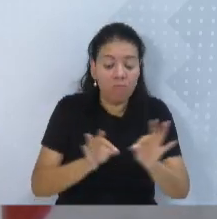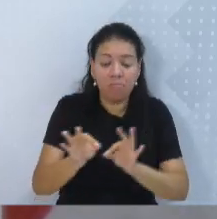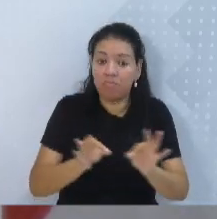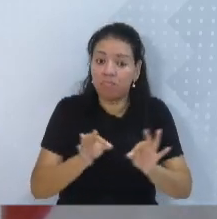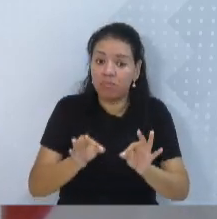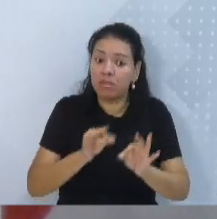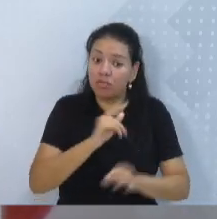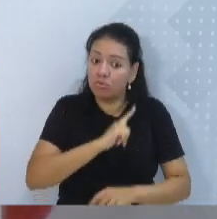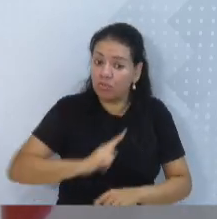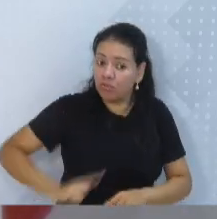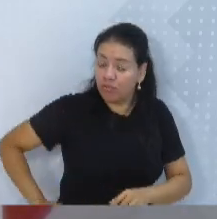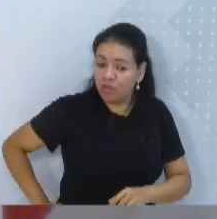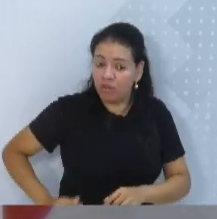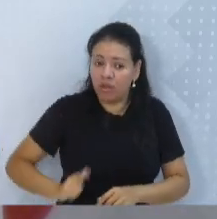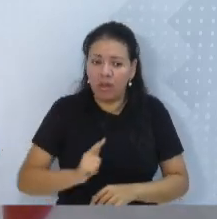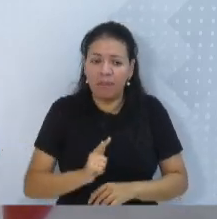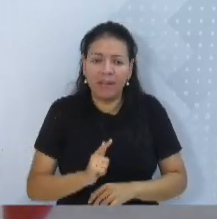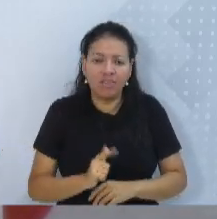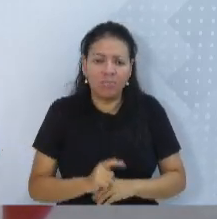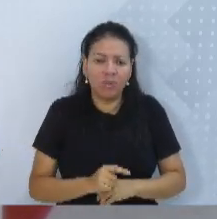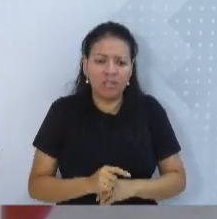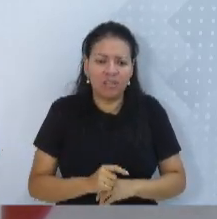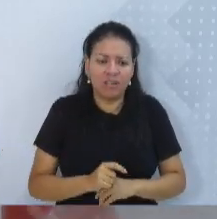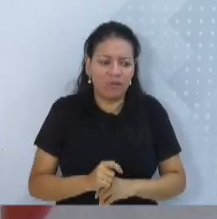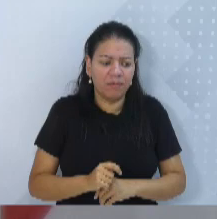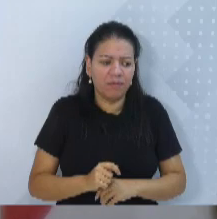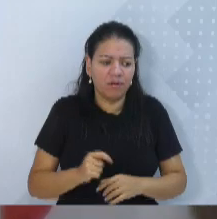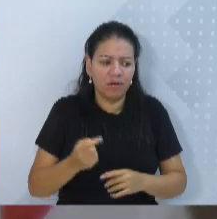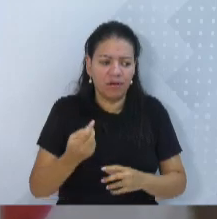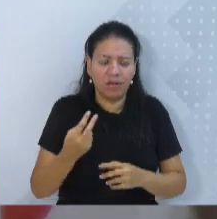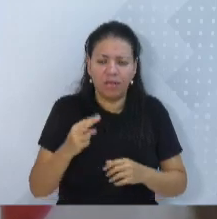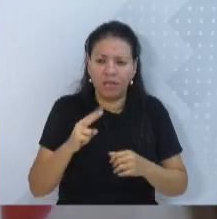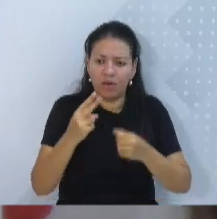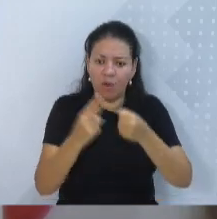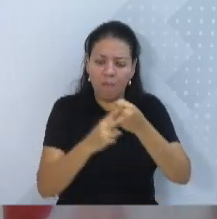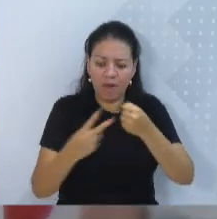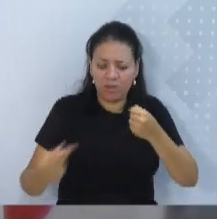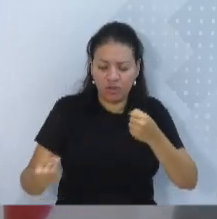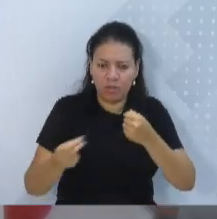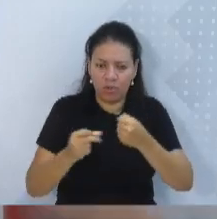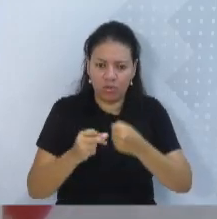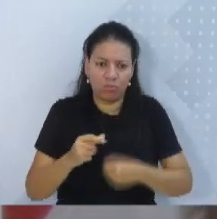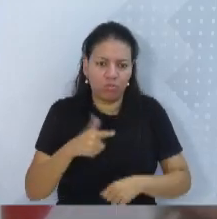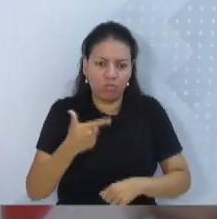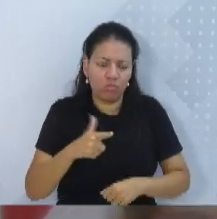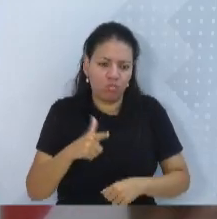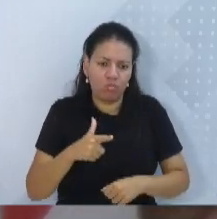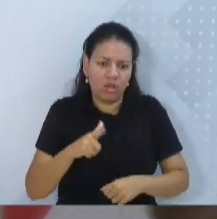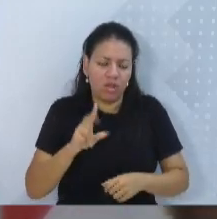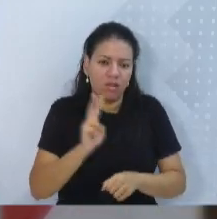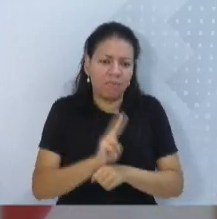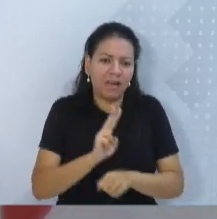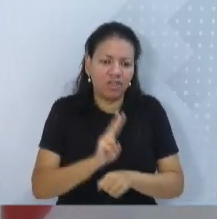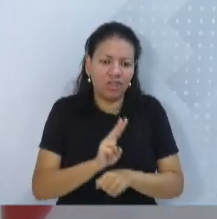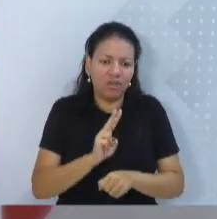para desporto independência da posição partidária do meu esposo eu não tenho partido nenhum tá